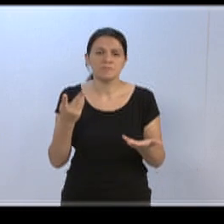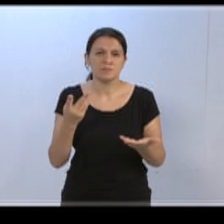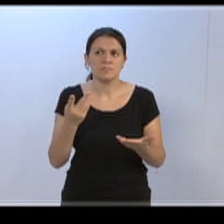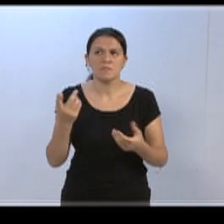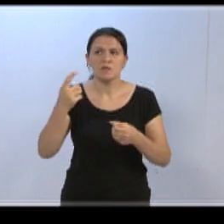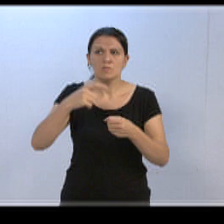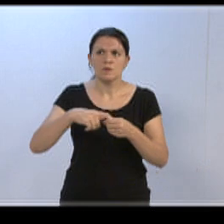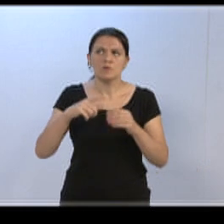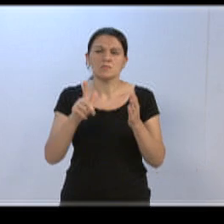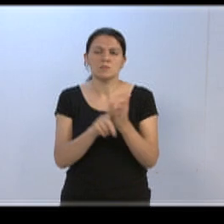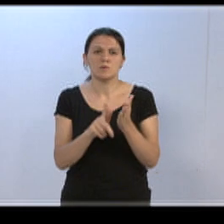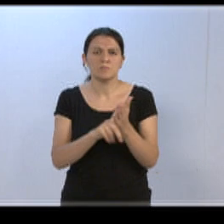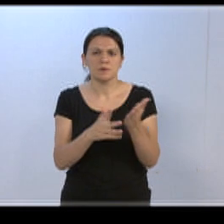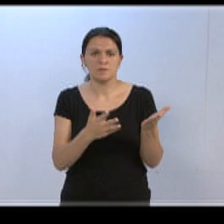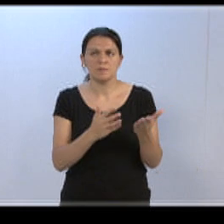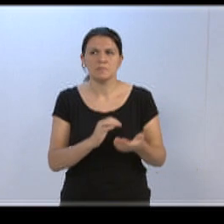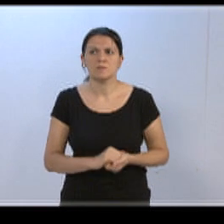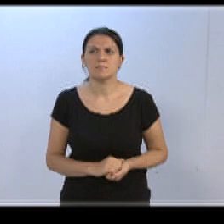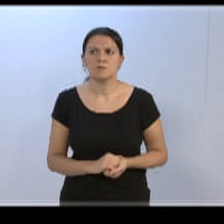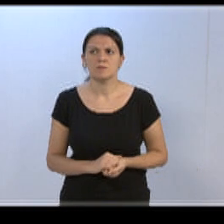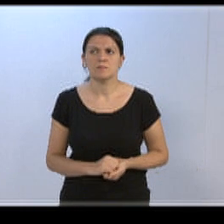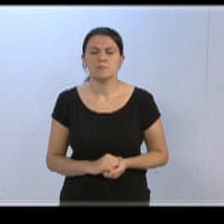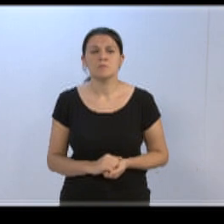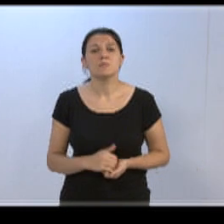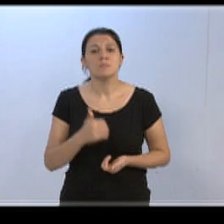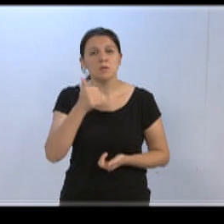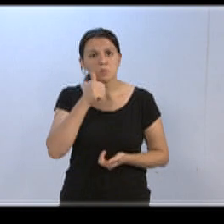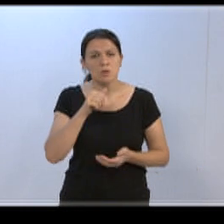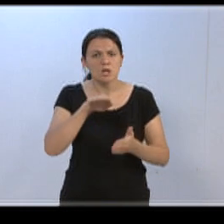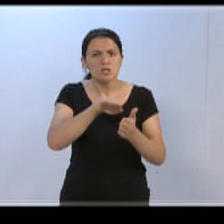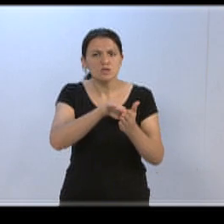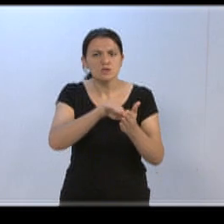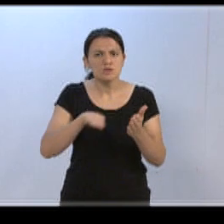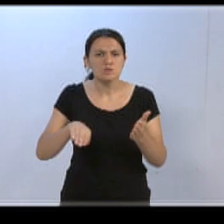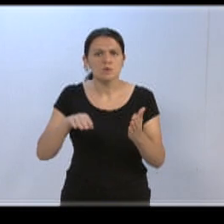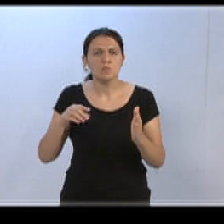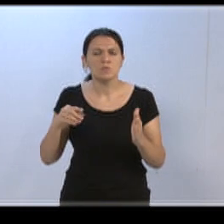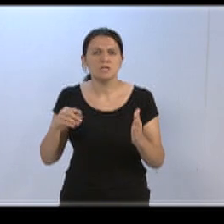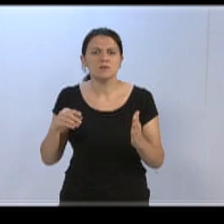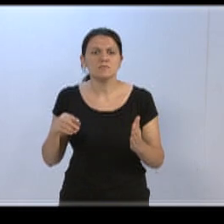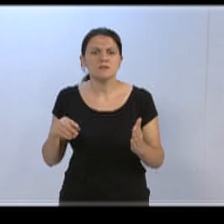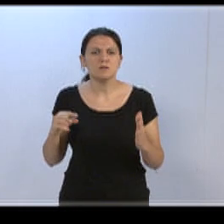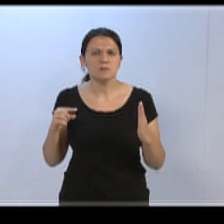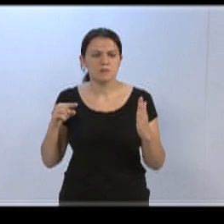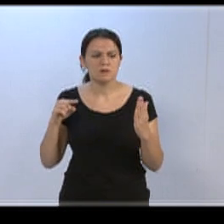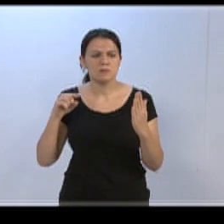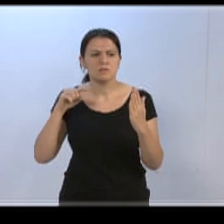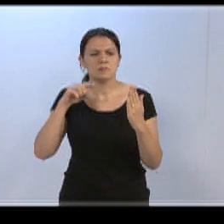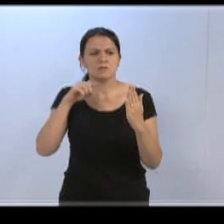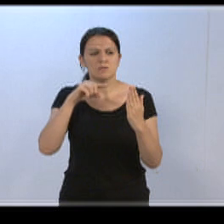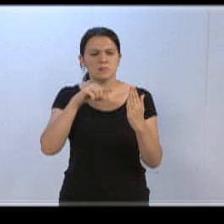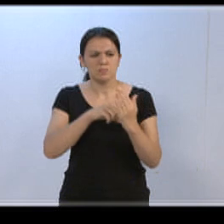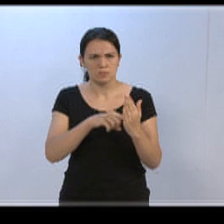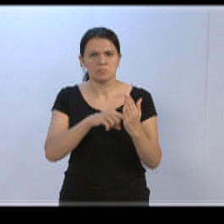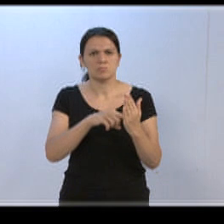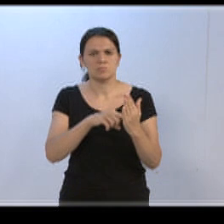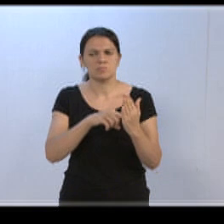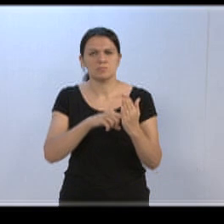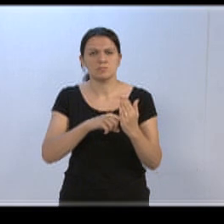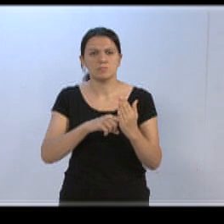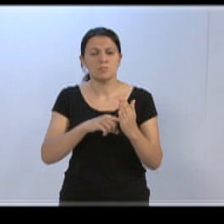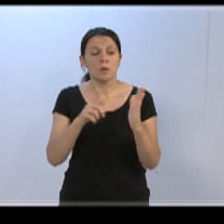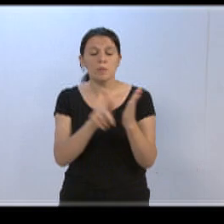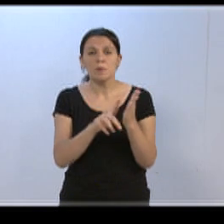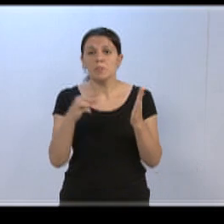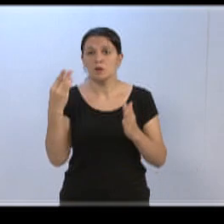folha. Ali está. Ela retirou a queixa. Em seguida, a folha número 3